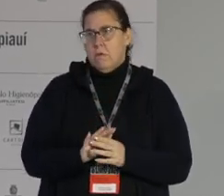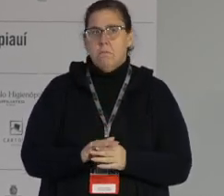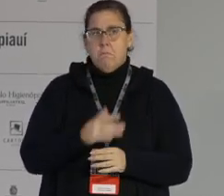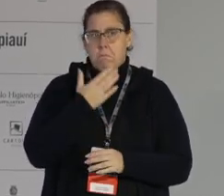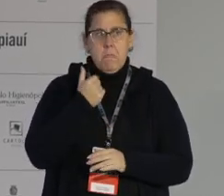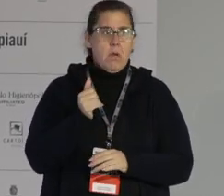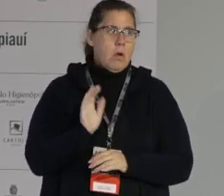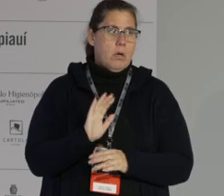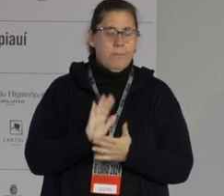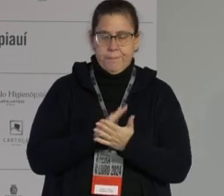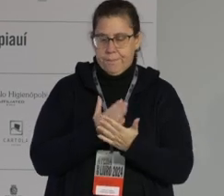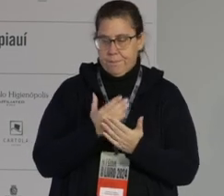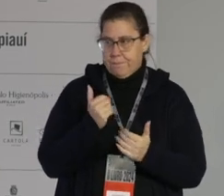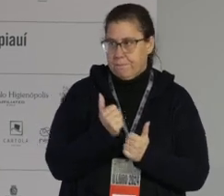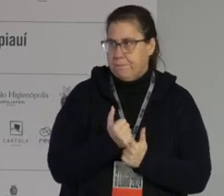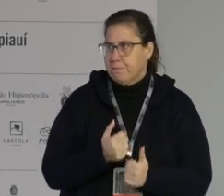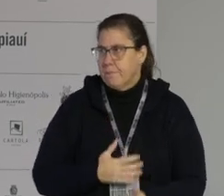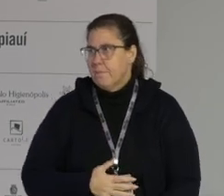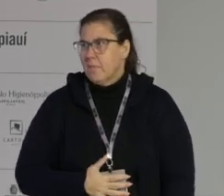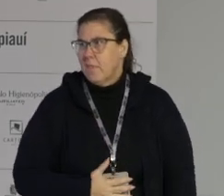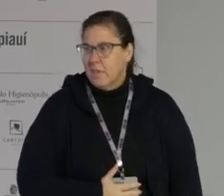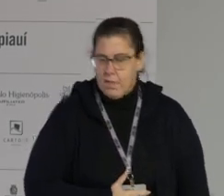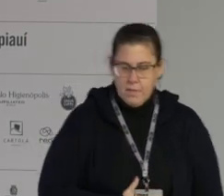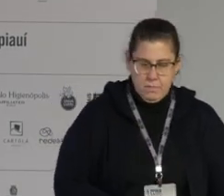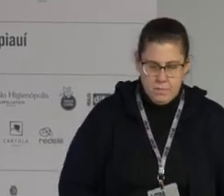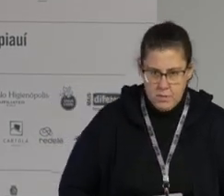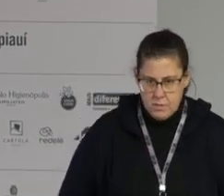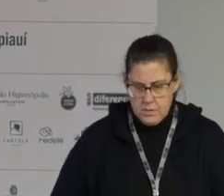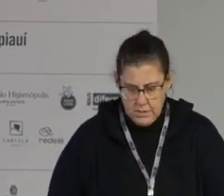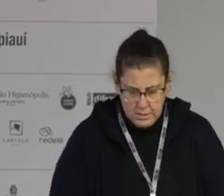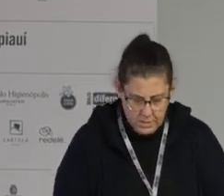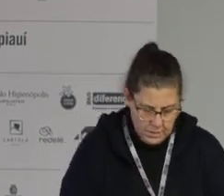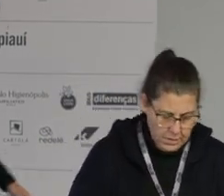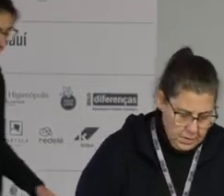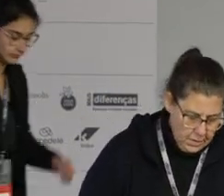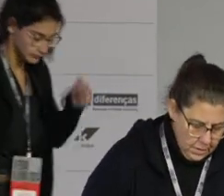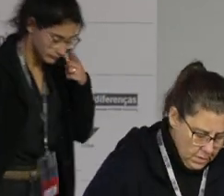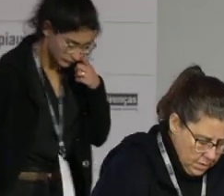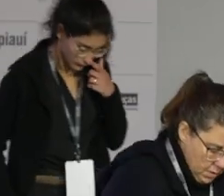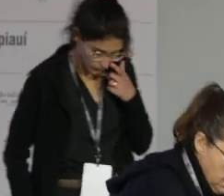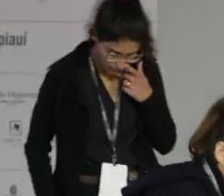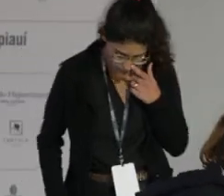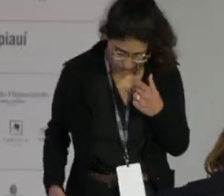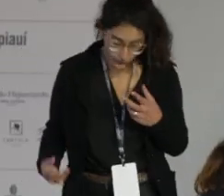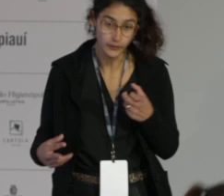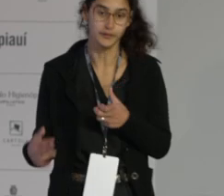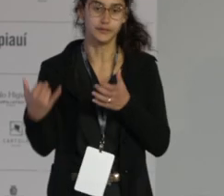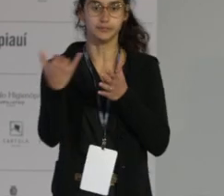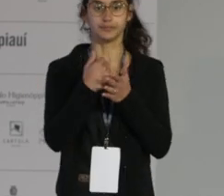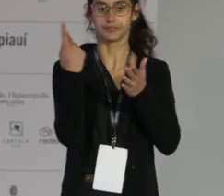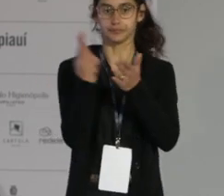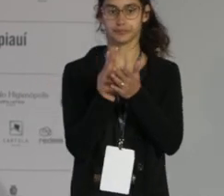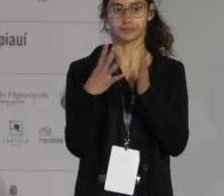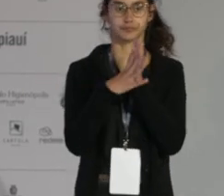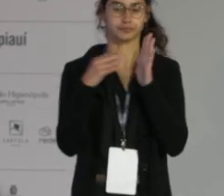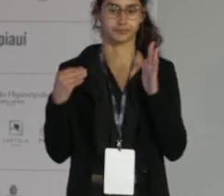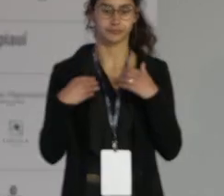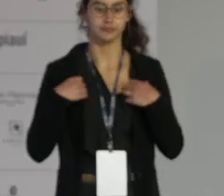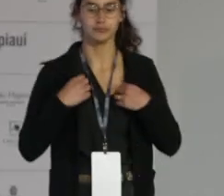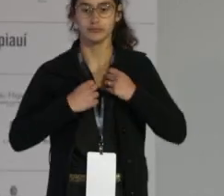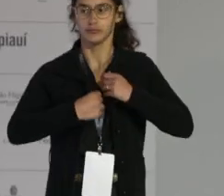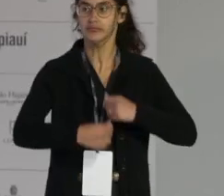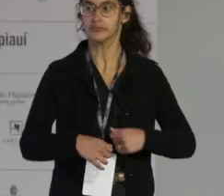indicar. Mas eu falo aqui, se alguém ler e perceber, não me acusem de plágio, é apenas uma